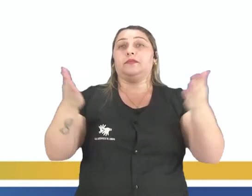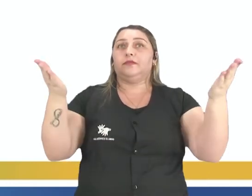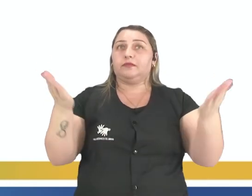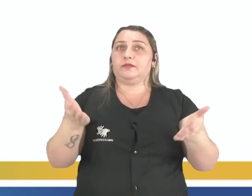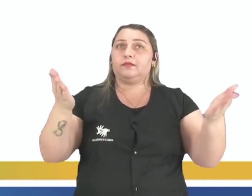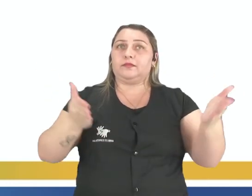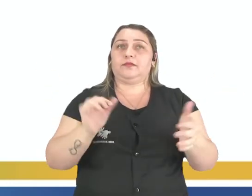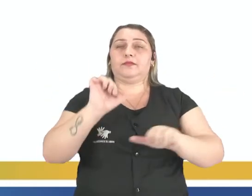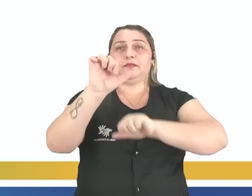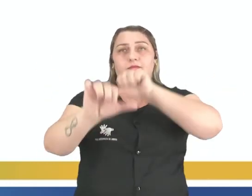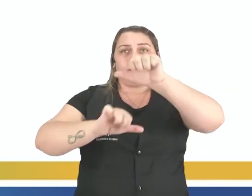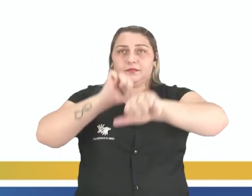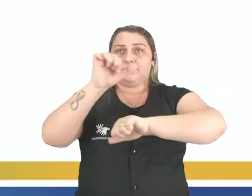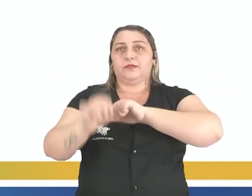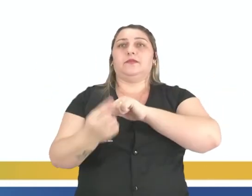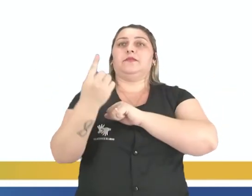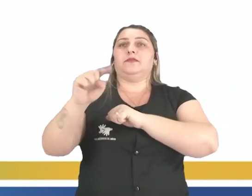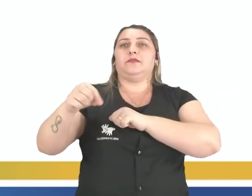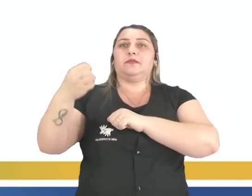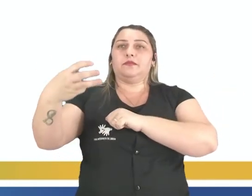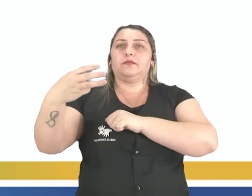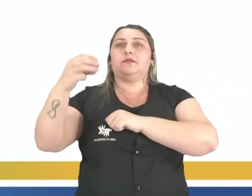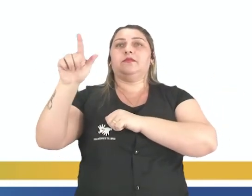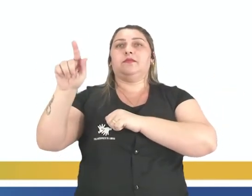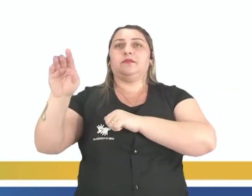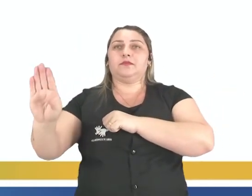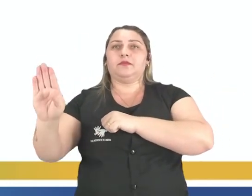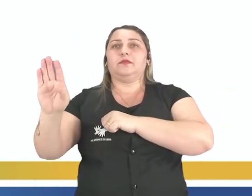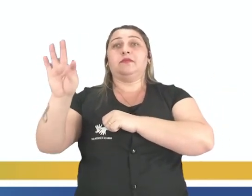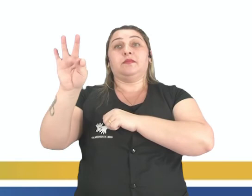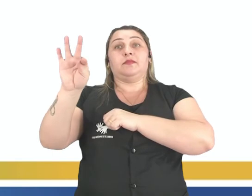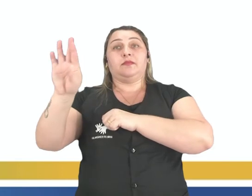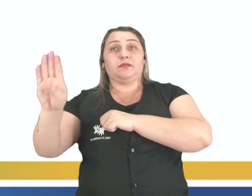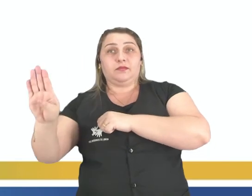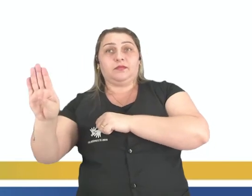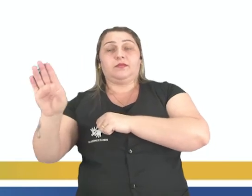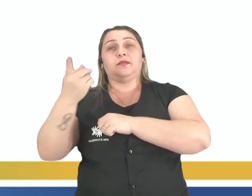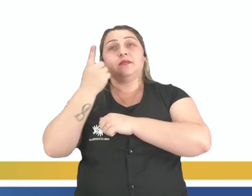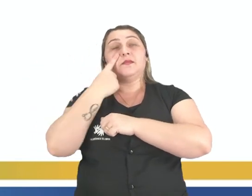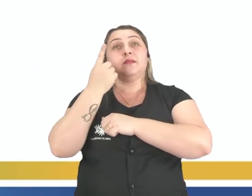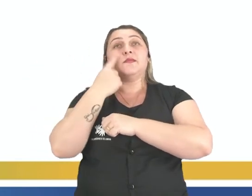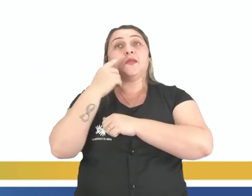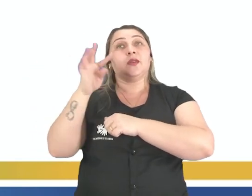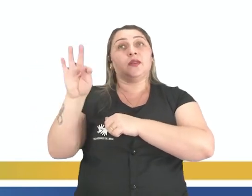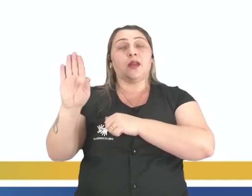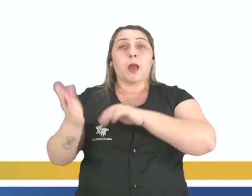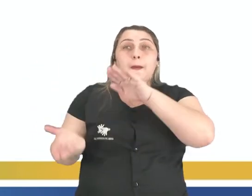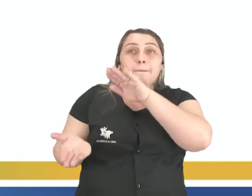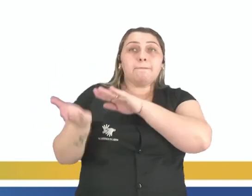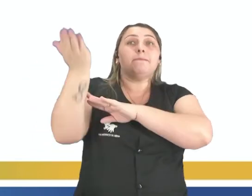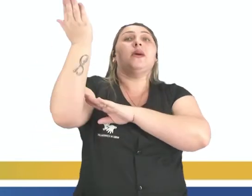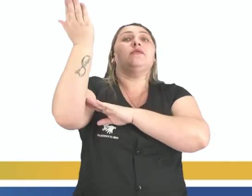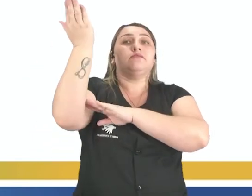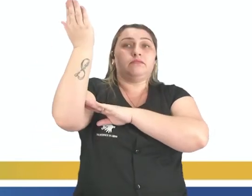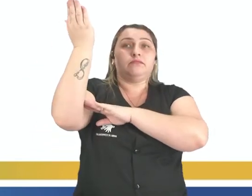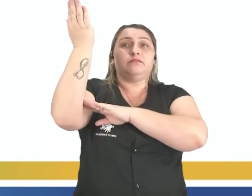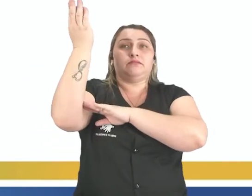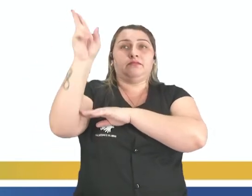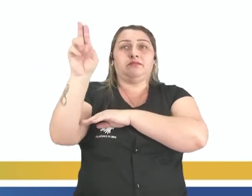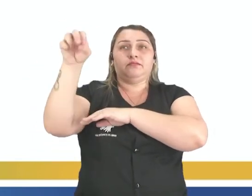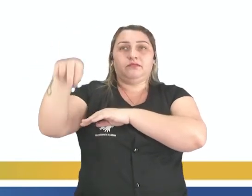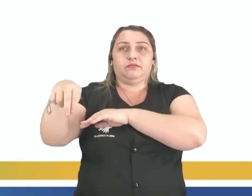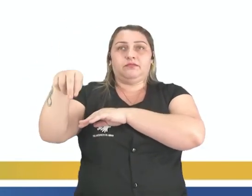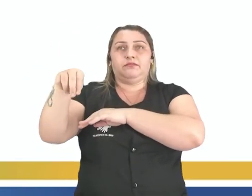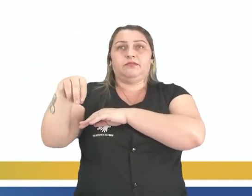Agora, para converter 1,3 gigabytes para terabyte, né? Ou seja, o terabyte ele é uma unidade maior